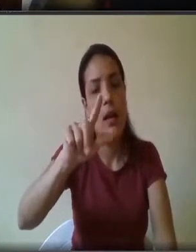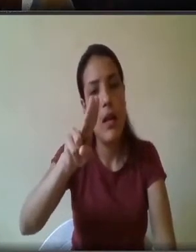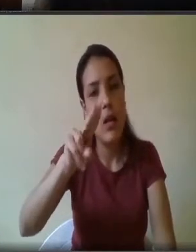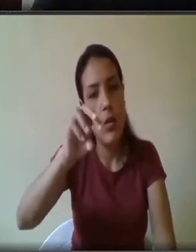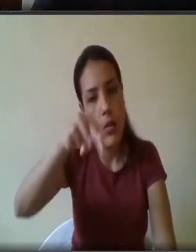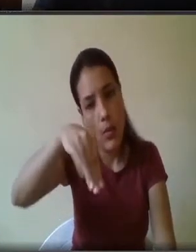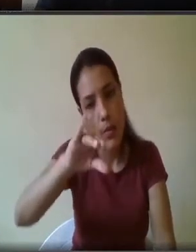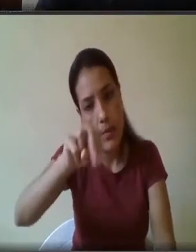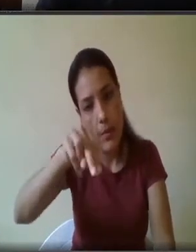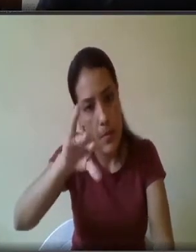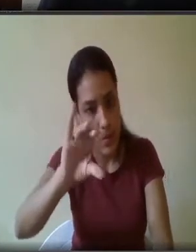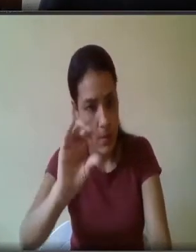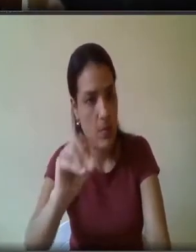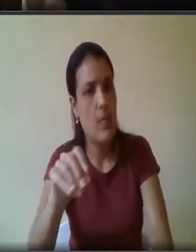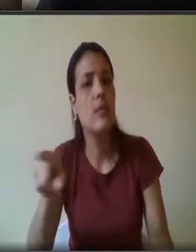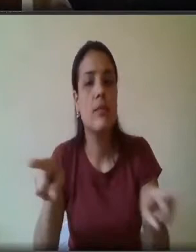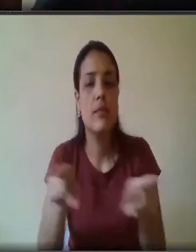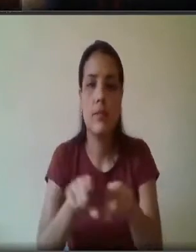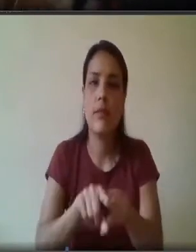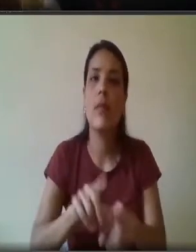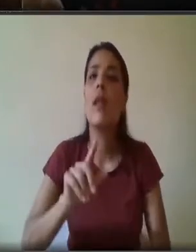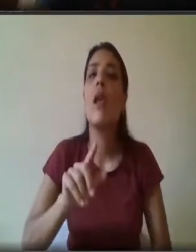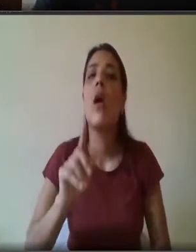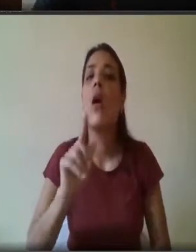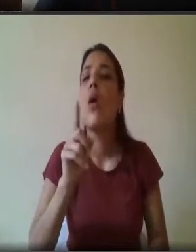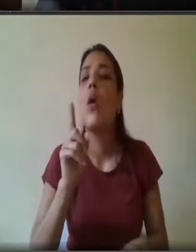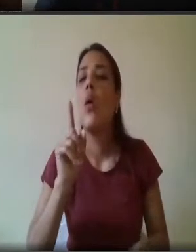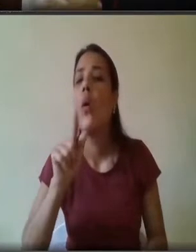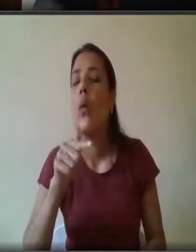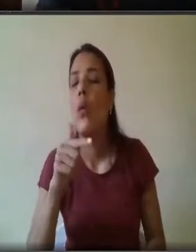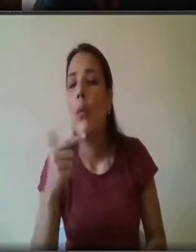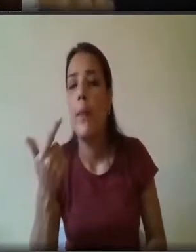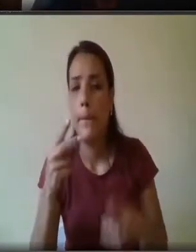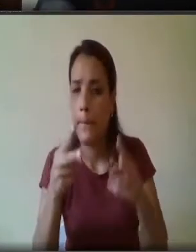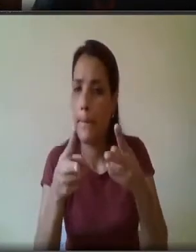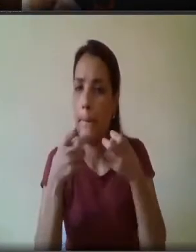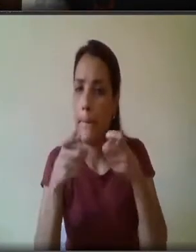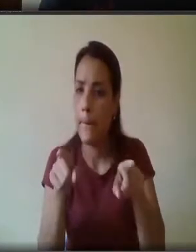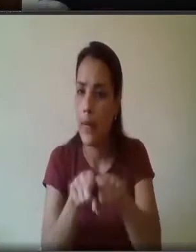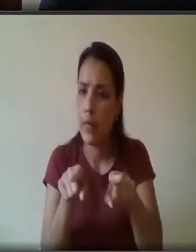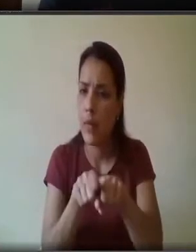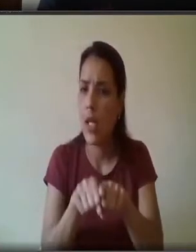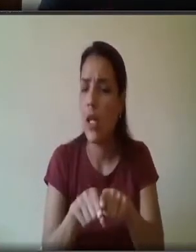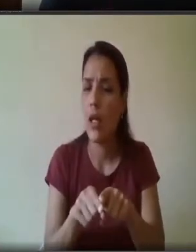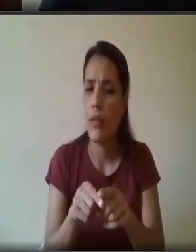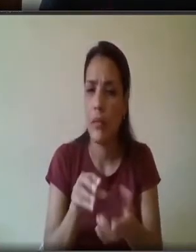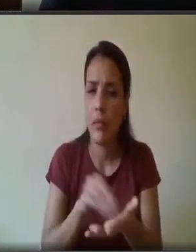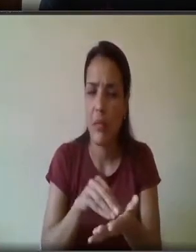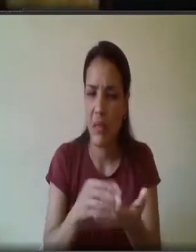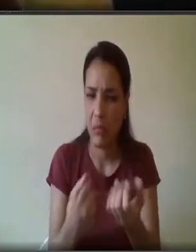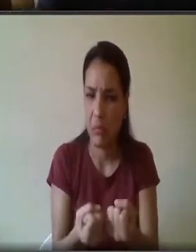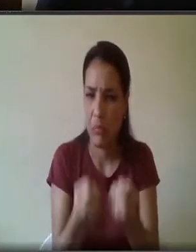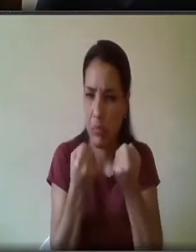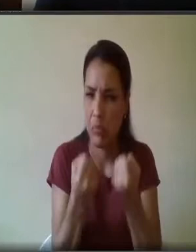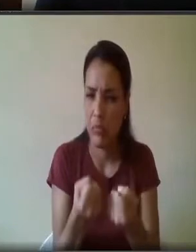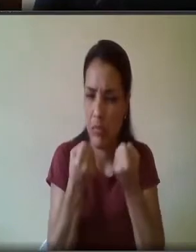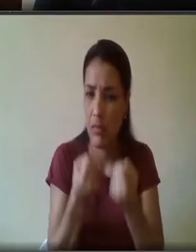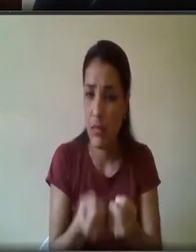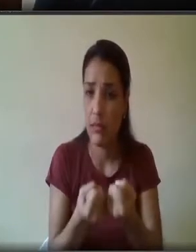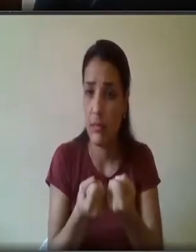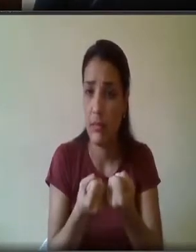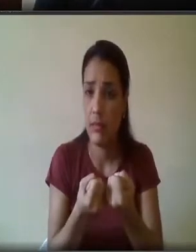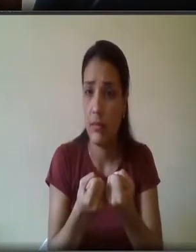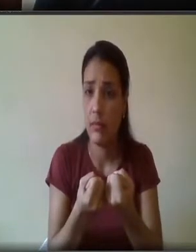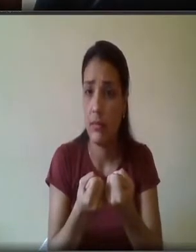cor. Outra coisa que você percebe na pissarra, ela tem um pezinho. Nossa, mas isso aqui está pesado. Exatamente